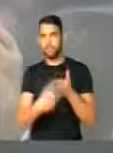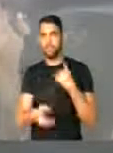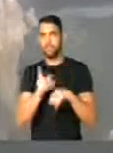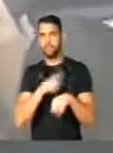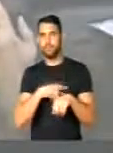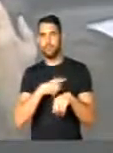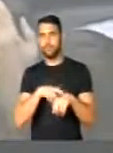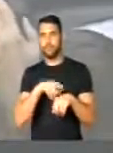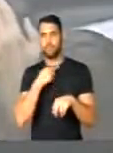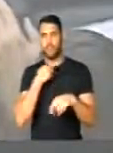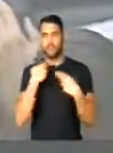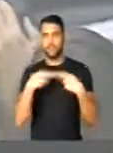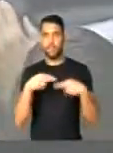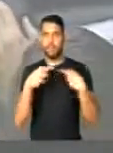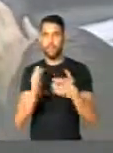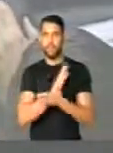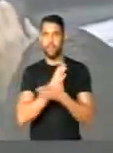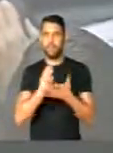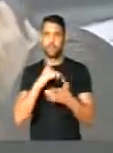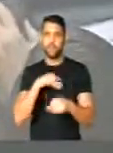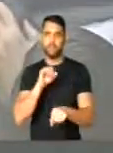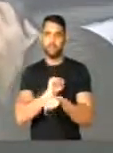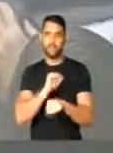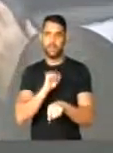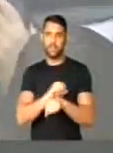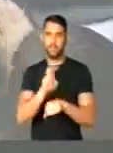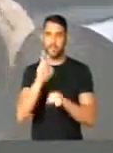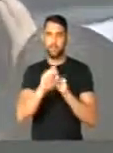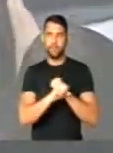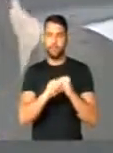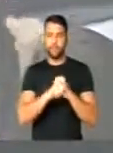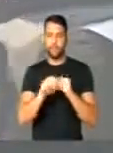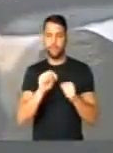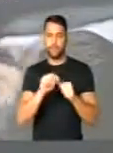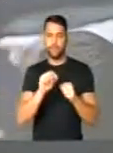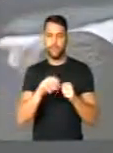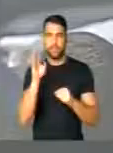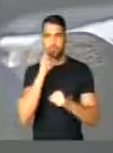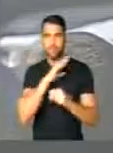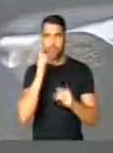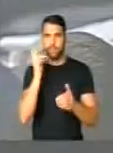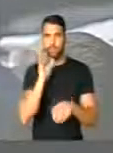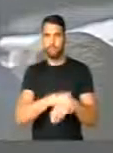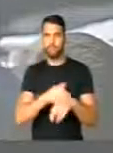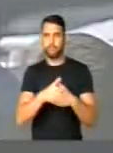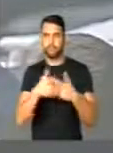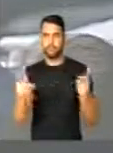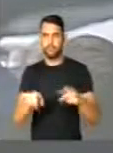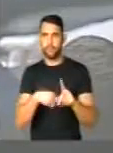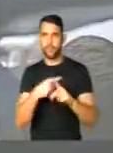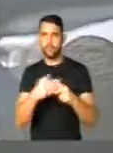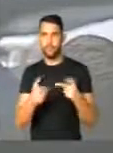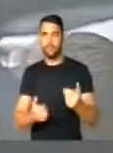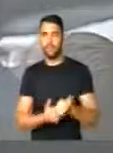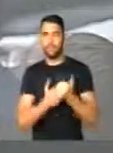crédito dele, ele não pode mais reclamar. Ou então ele vai ter que esperar 5 anos para fazer isso, é uma maldade que não tem mais tamanho. Portanto, nós somos